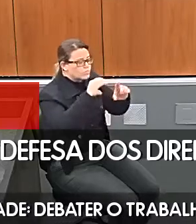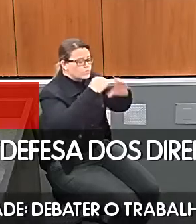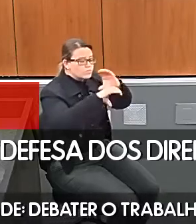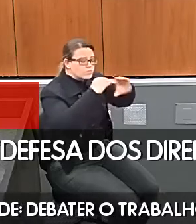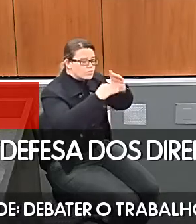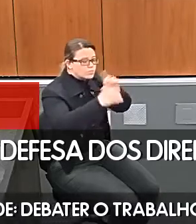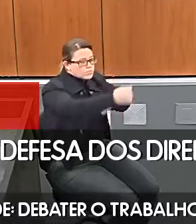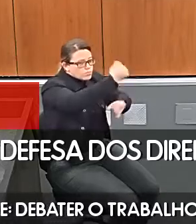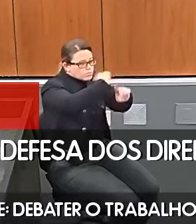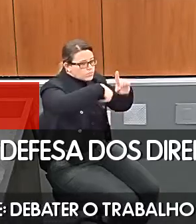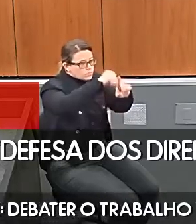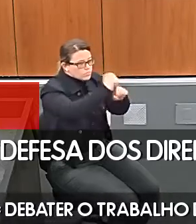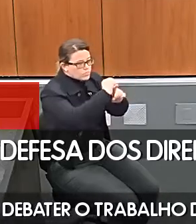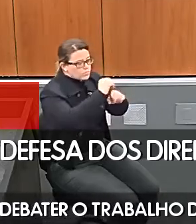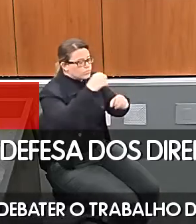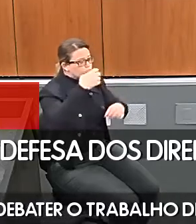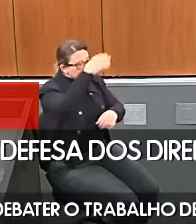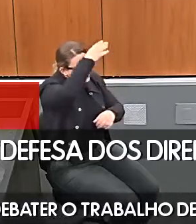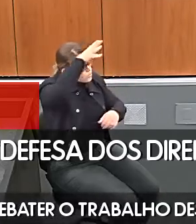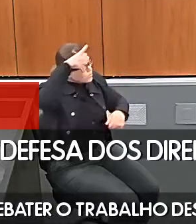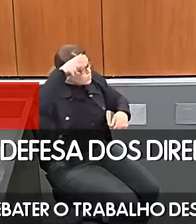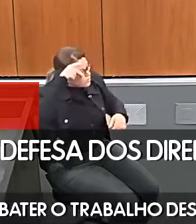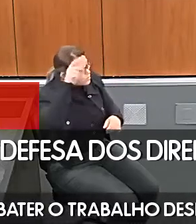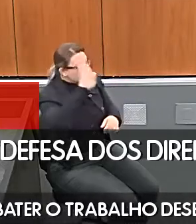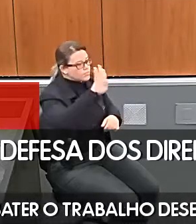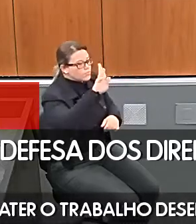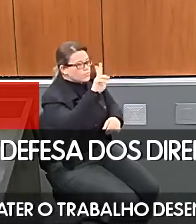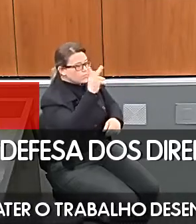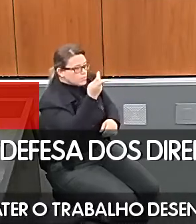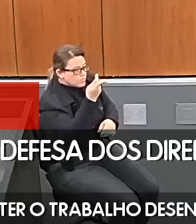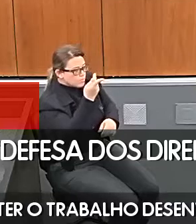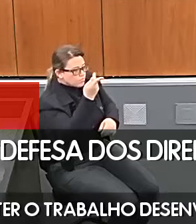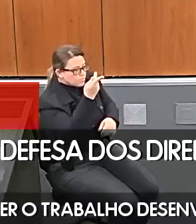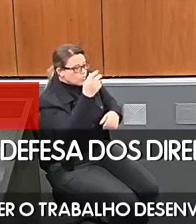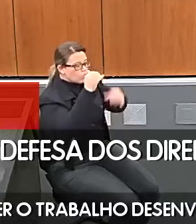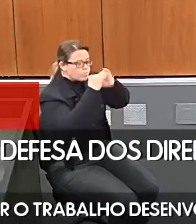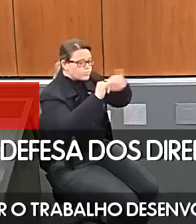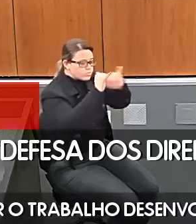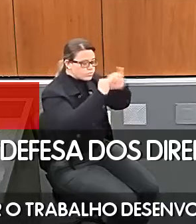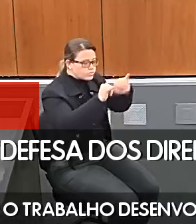da Prefeitura de Belo Horizonte, publicado no dia